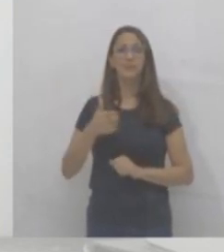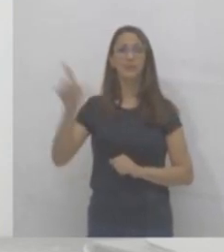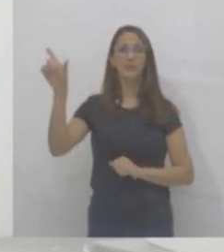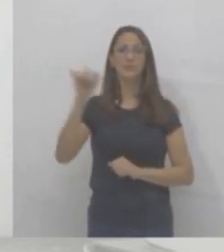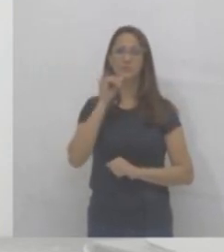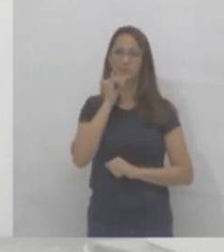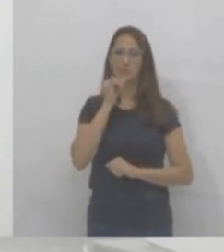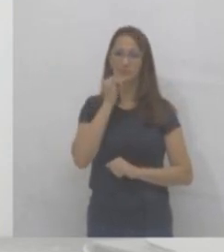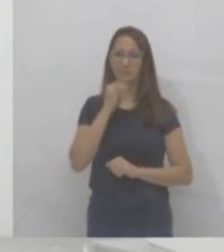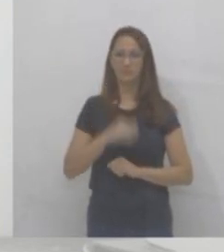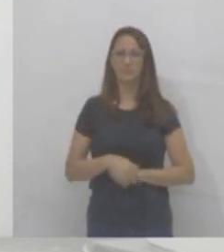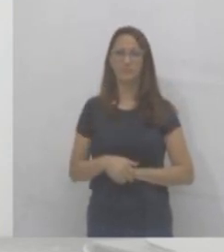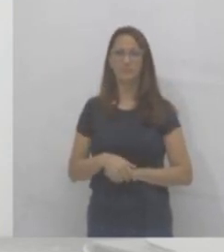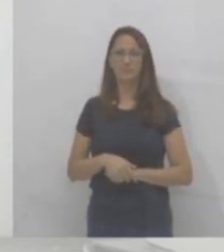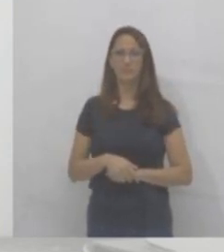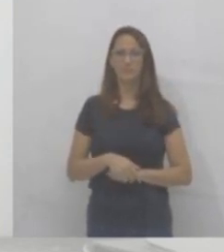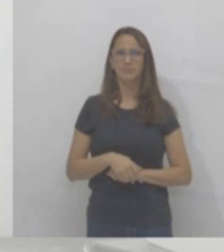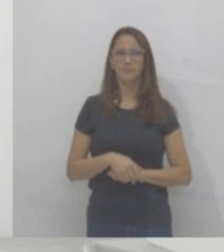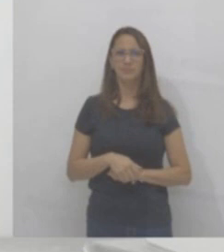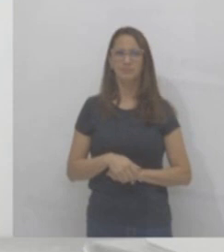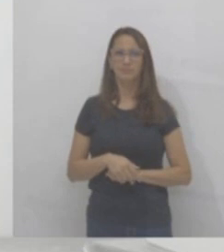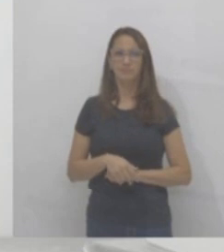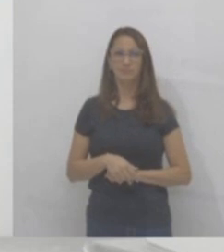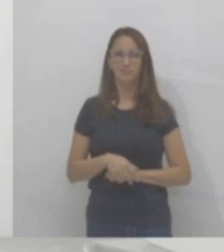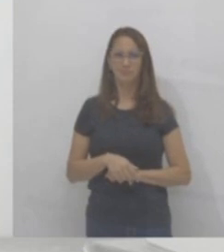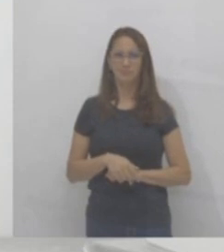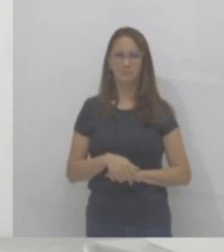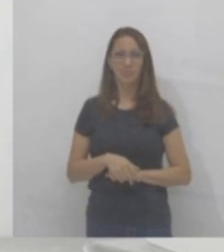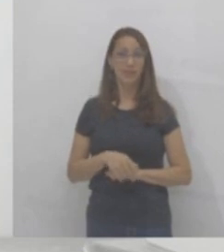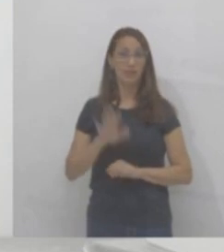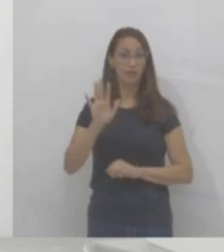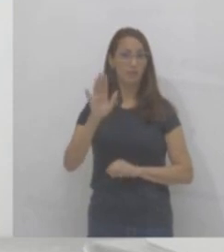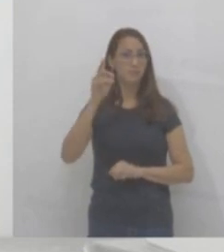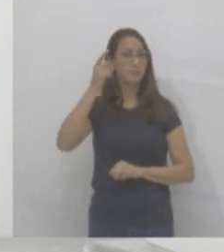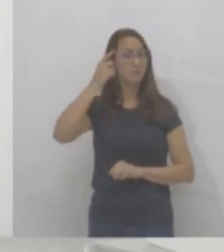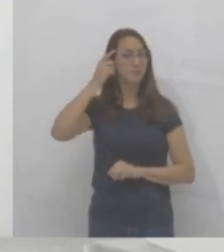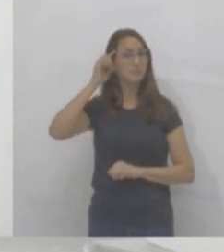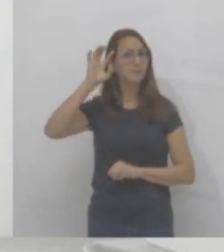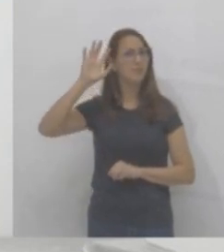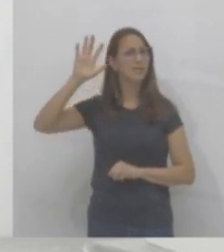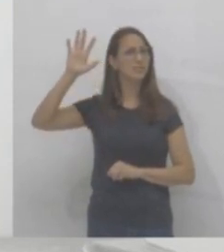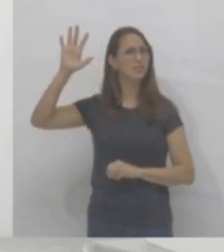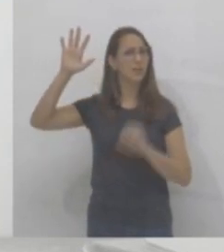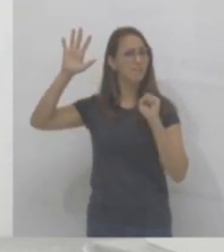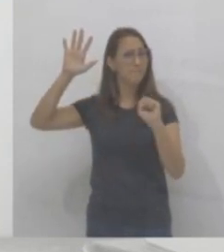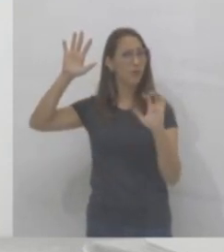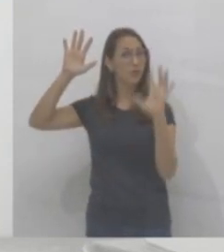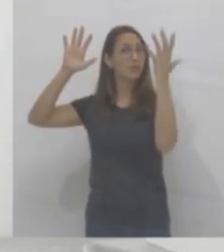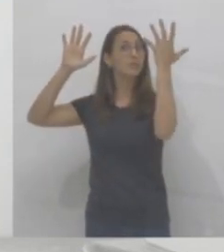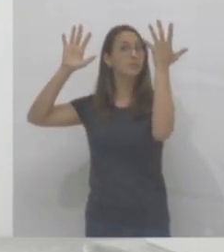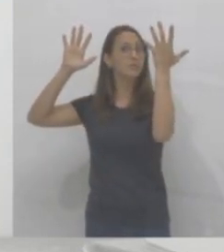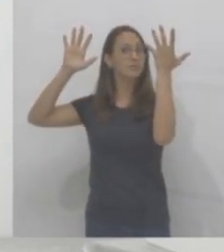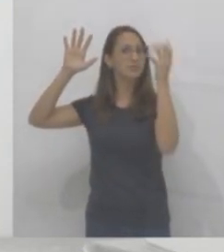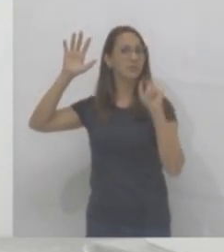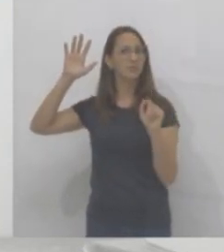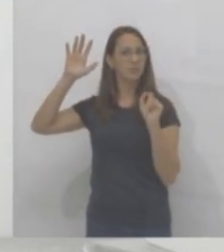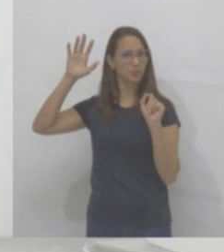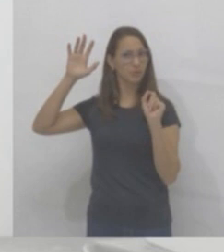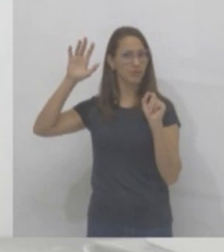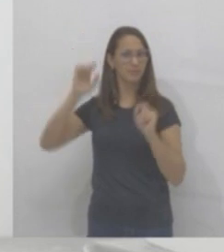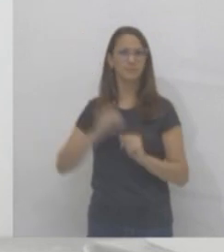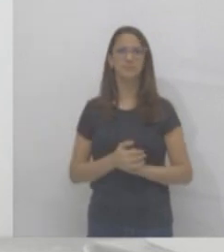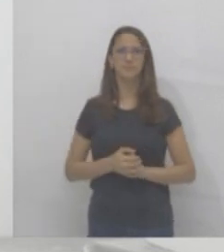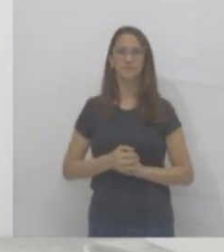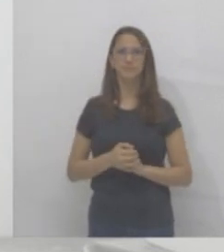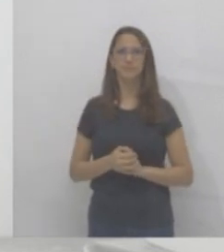Tá? Imagine aqui. Imagine a possibility for this situation. Vamos imaginar a possibilidade para outra situação aqui. Tá? I will call